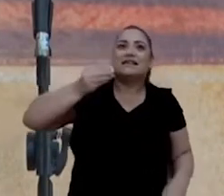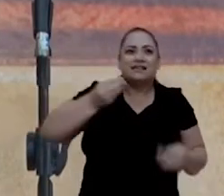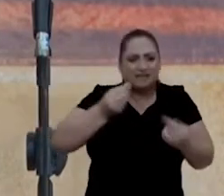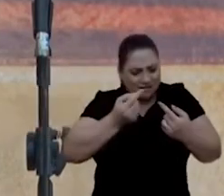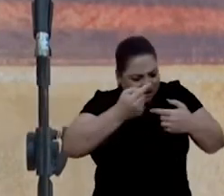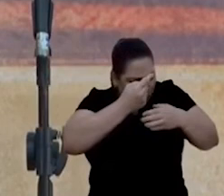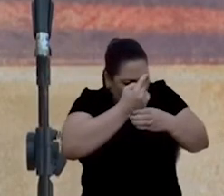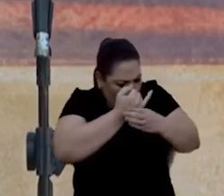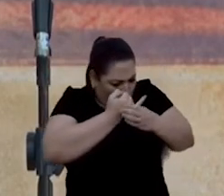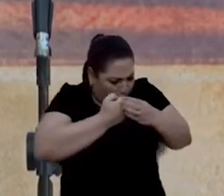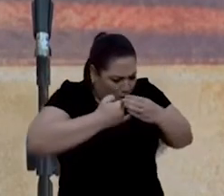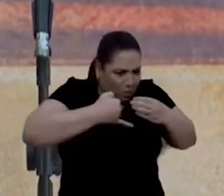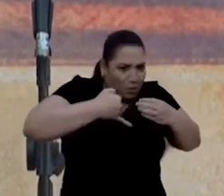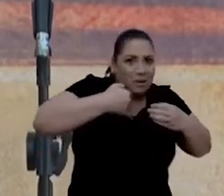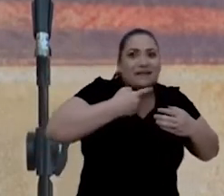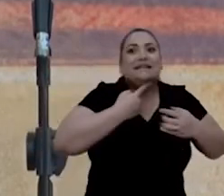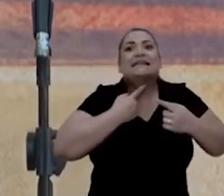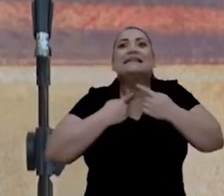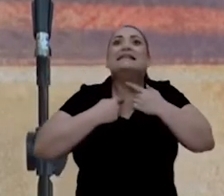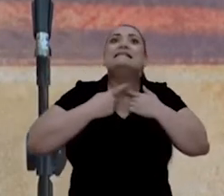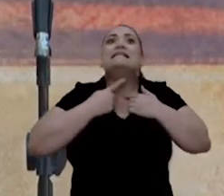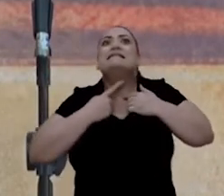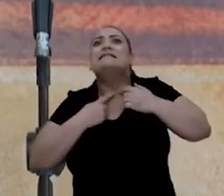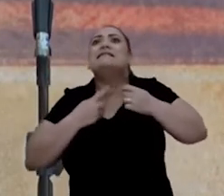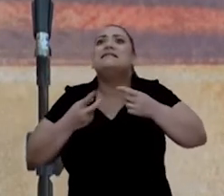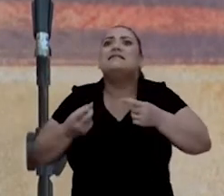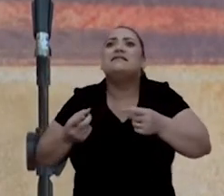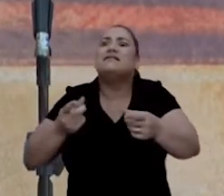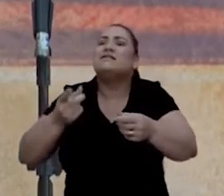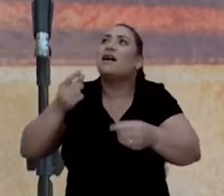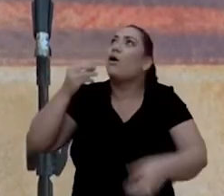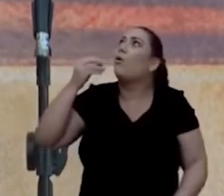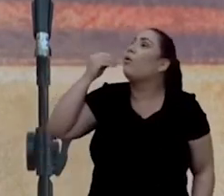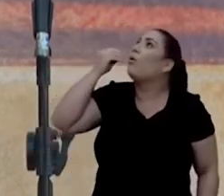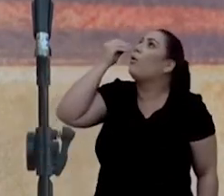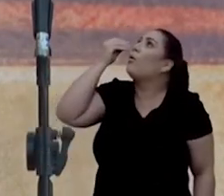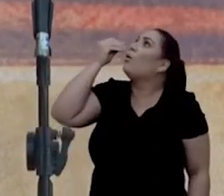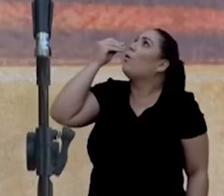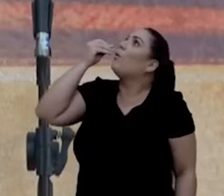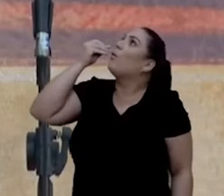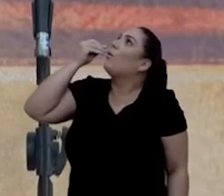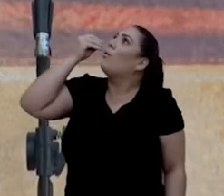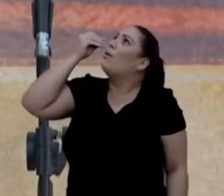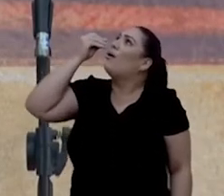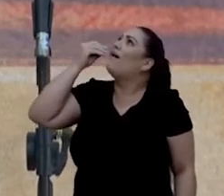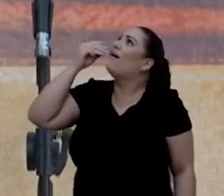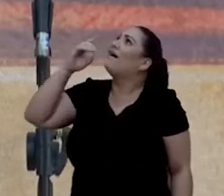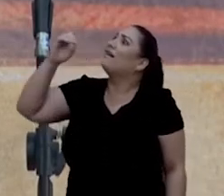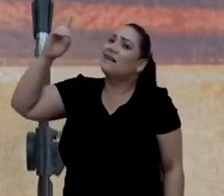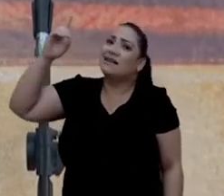desejo dele eterno que tem dentro do seu peito embutido aqueles momentos que você fica estranhamente como ouvido